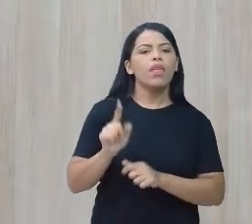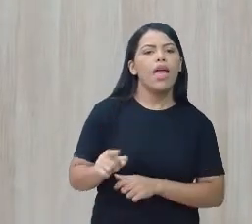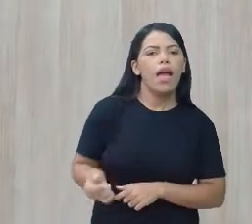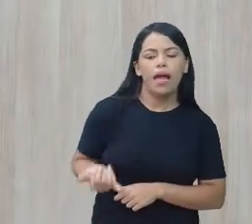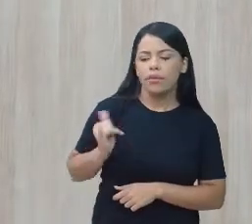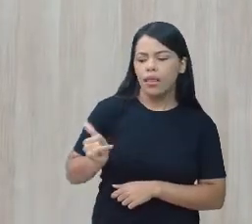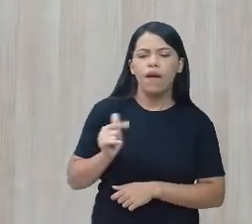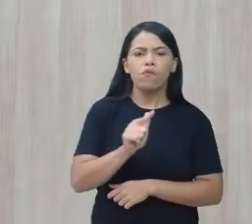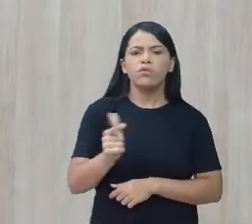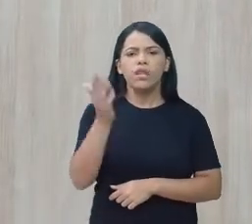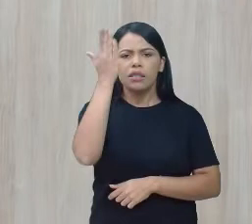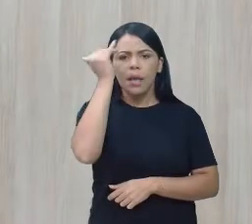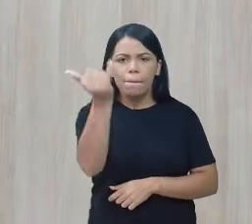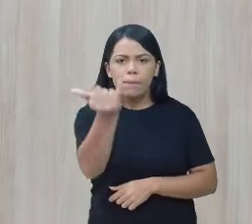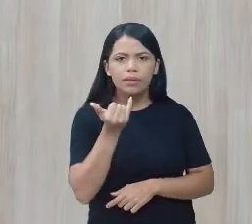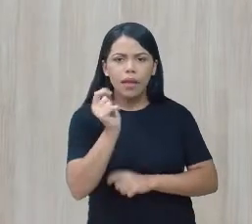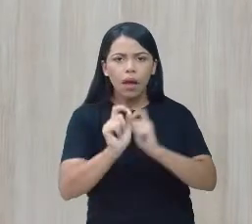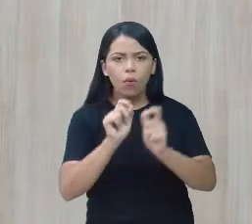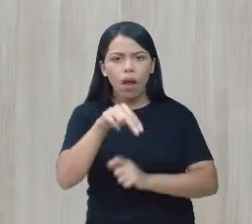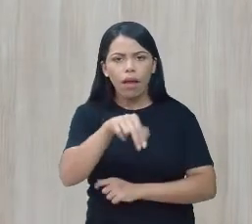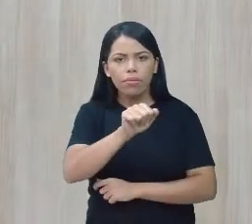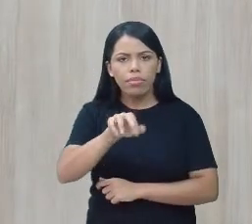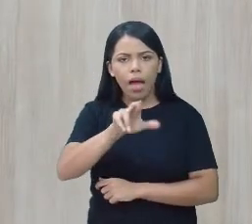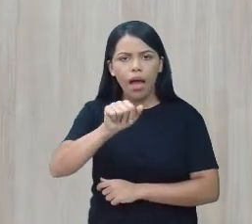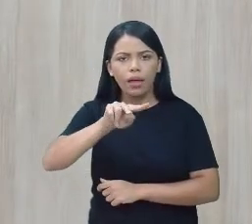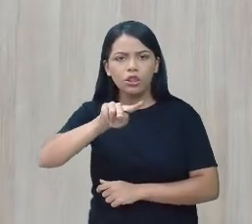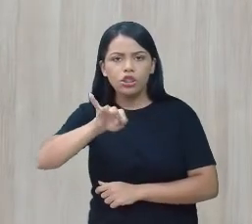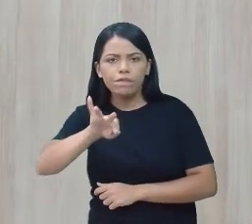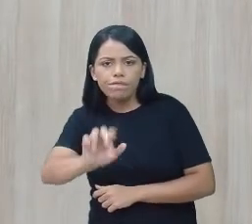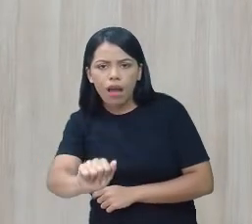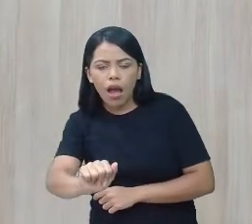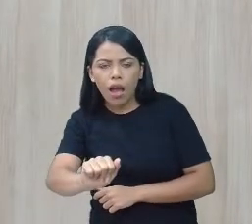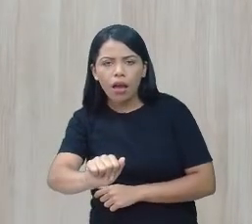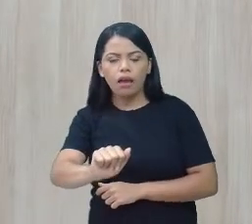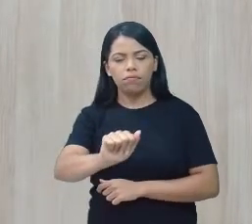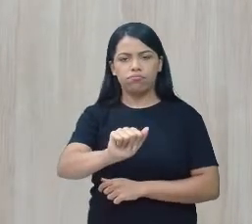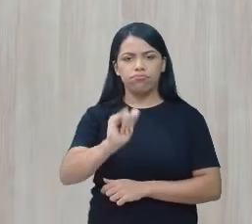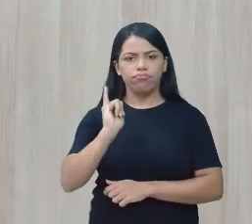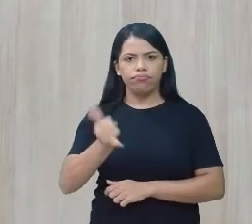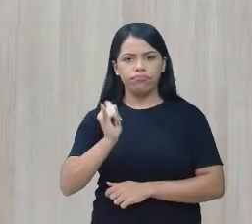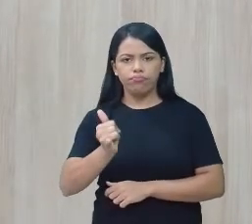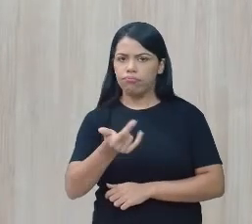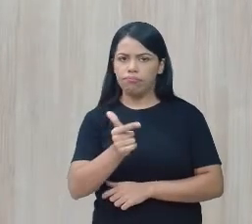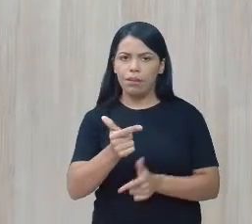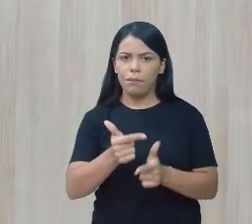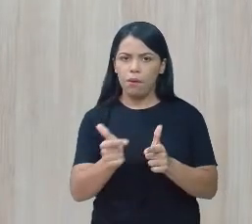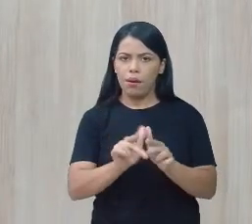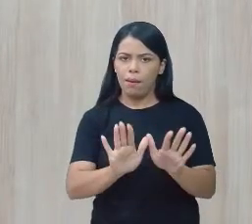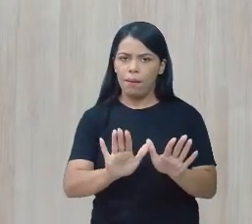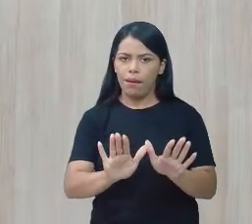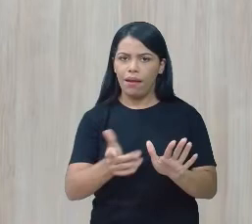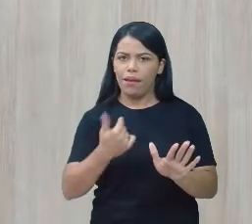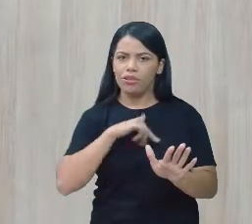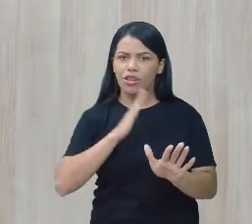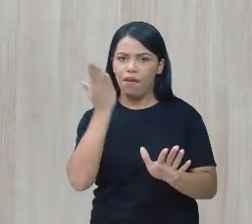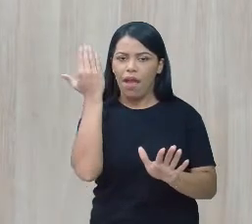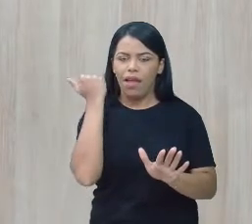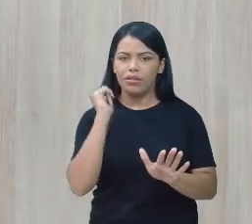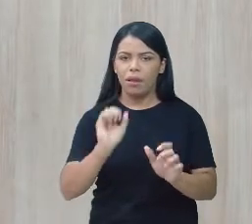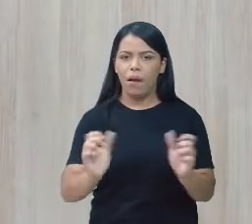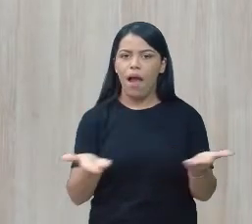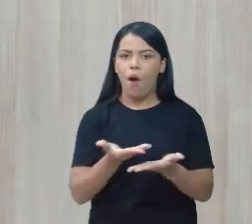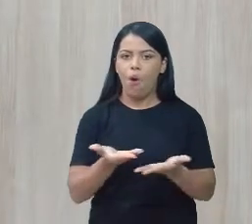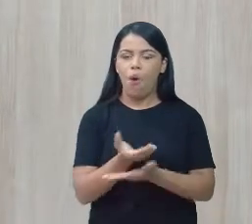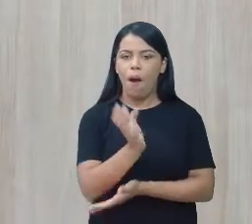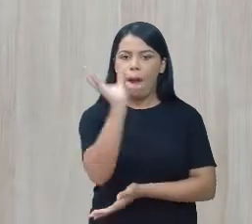me definir, assim, falar bem certinho o que é uma narrativa? Não tem problema, tá certo? A gente vai aprender aqui na aula de